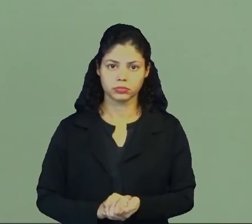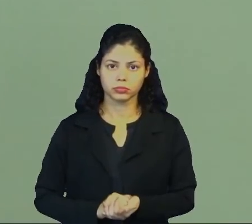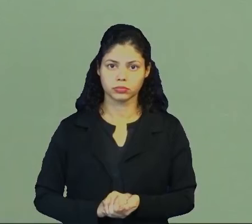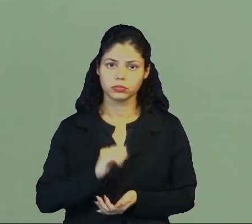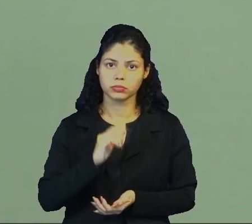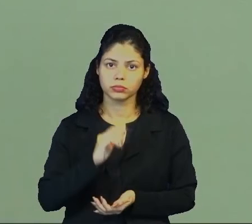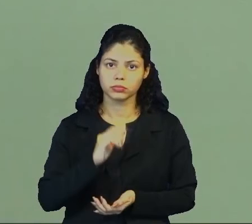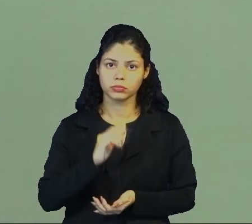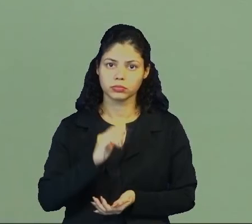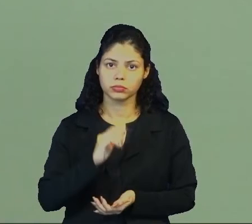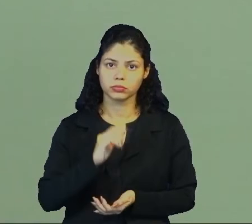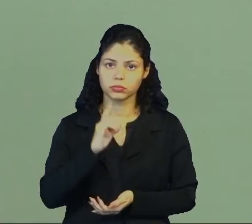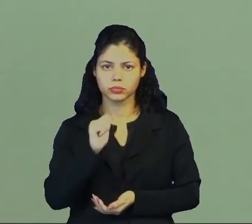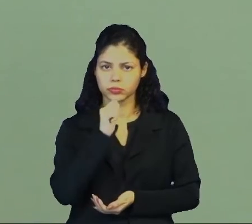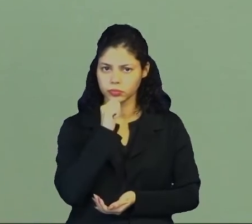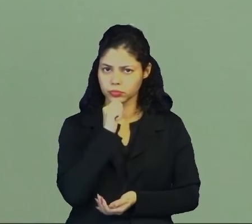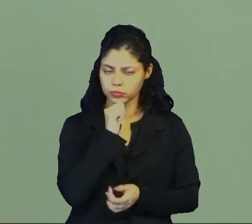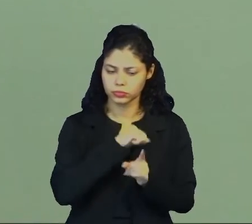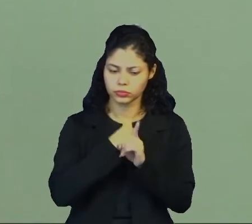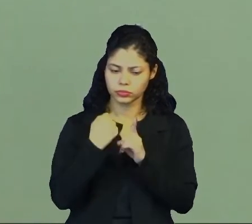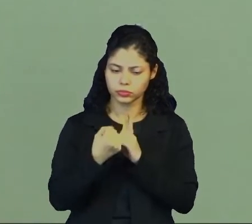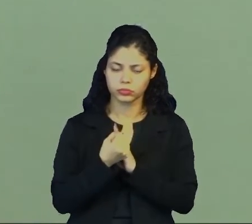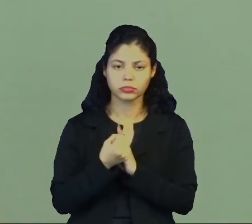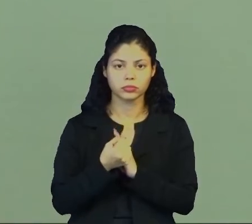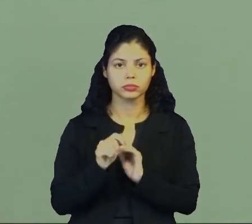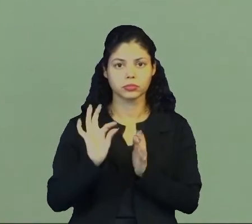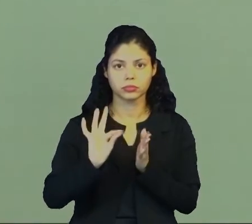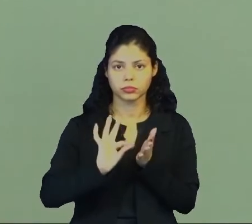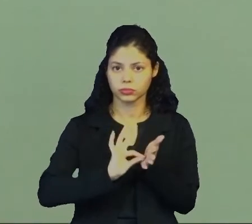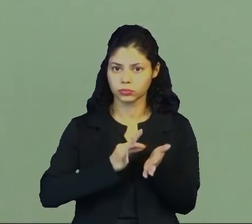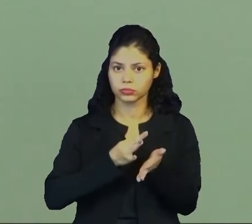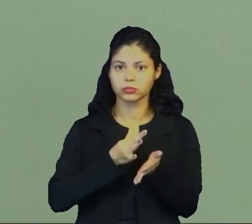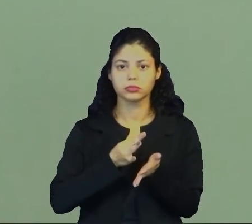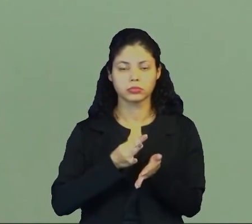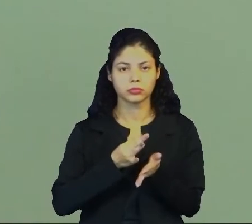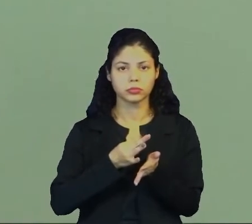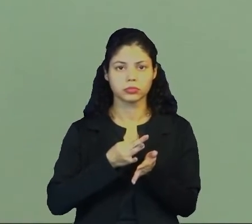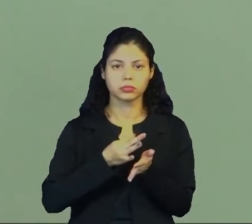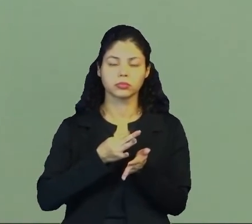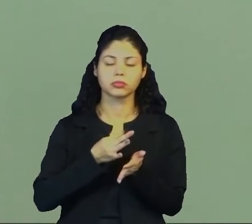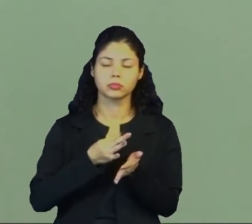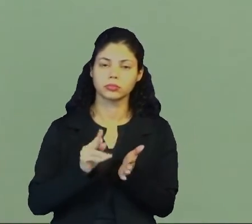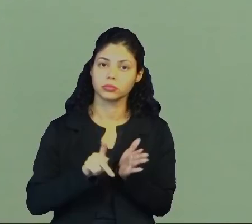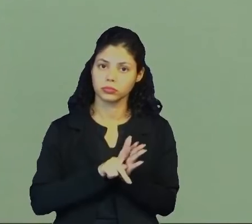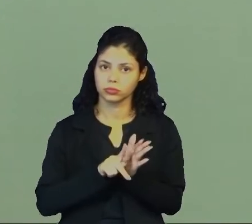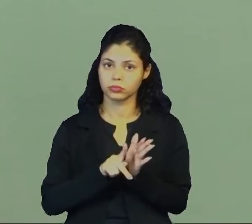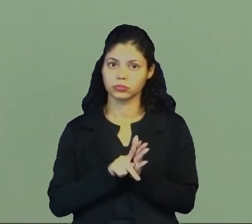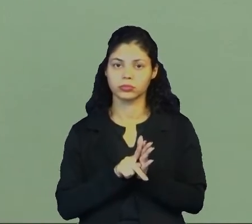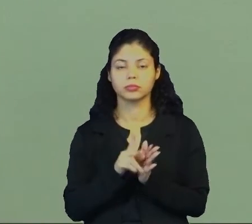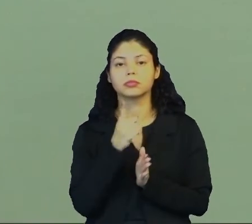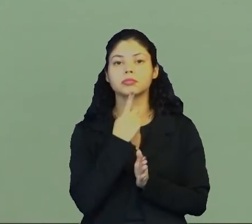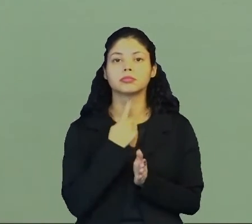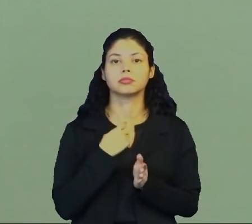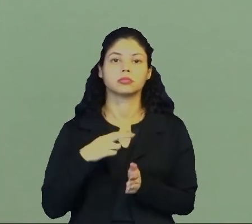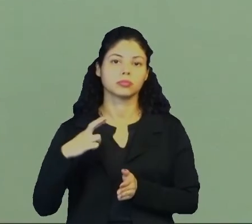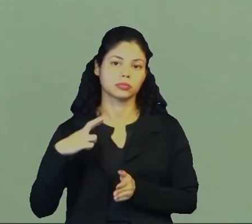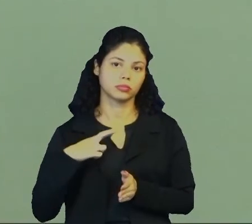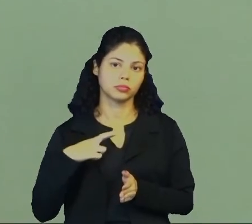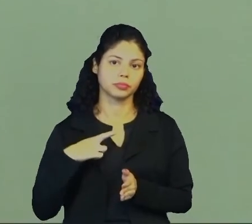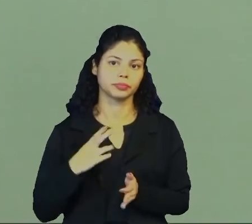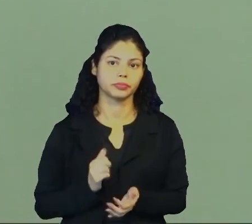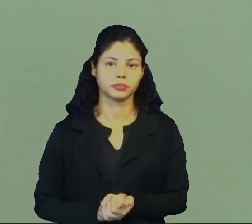do funcionamento da sociedade que está ali por escrito, né, que não está sujeita às vontades particulares,